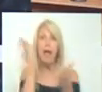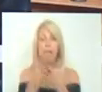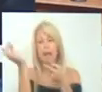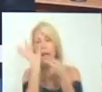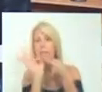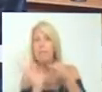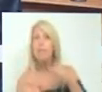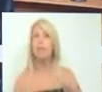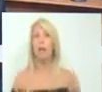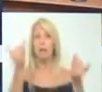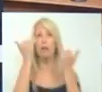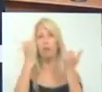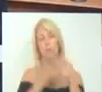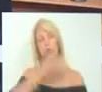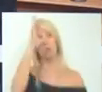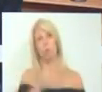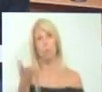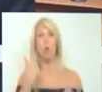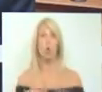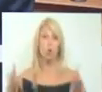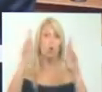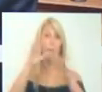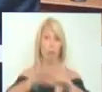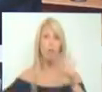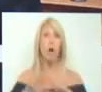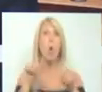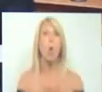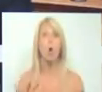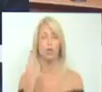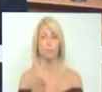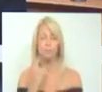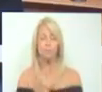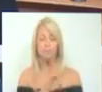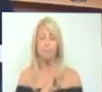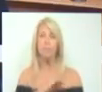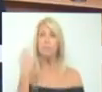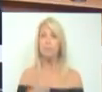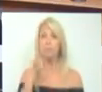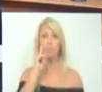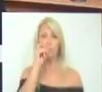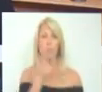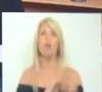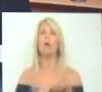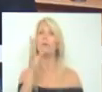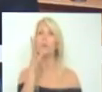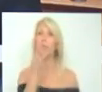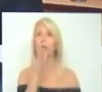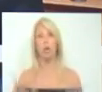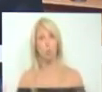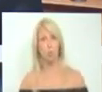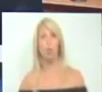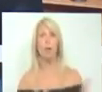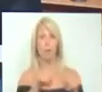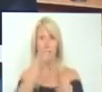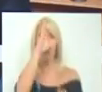ínfimo detalhe estas notícias, senhores ministros, e espero que o façam ainda hoje. Senhor Presidente, senhoras e senhores deputados, pelo